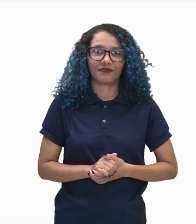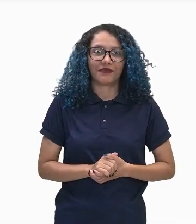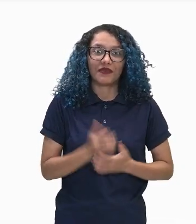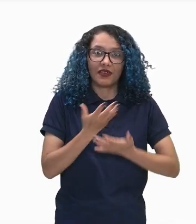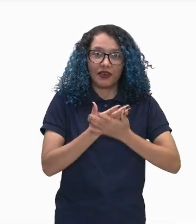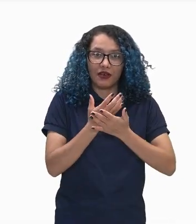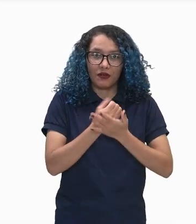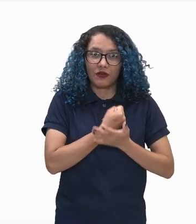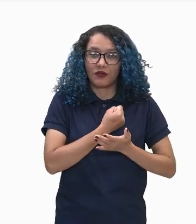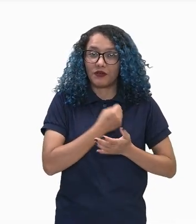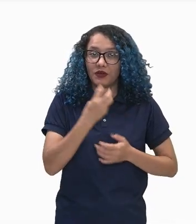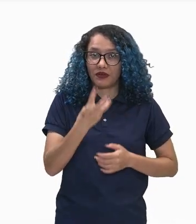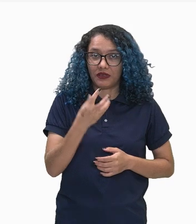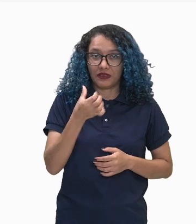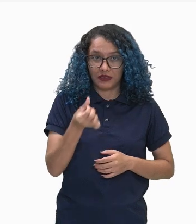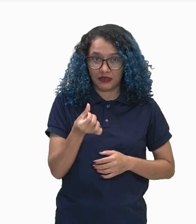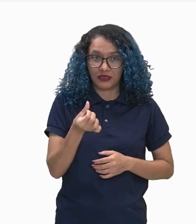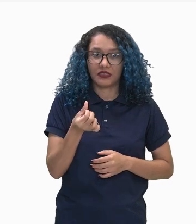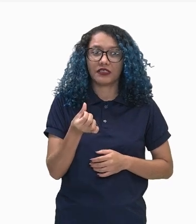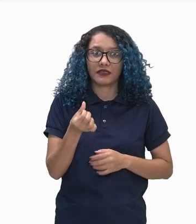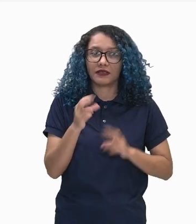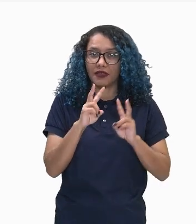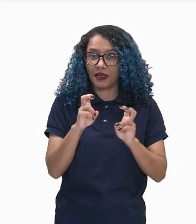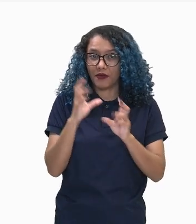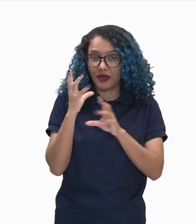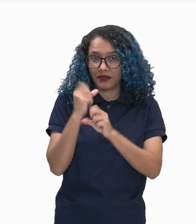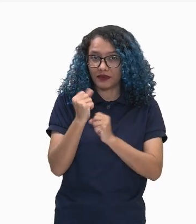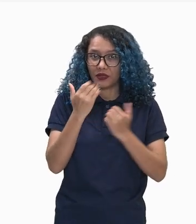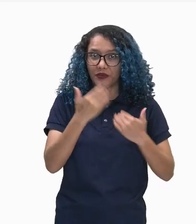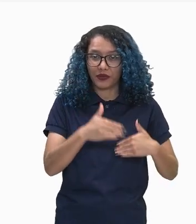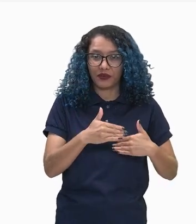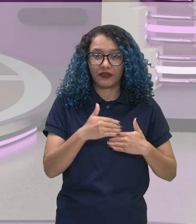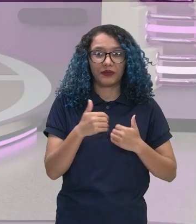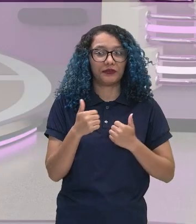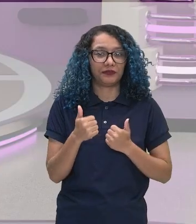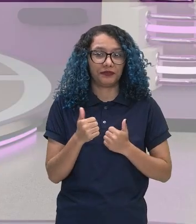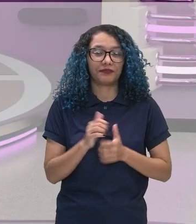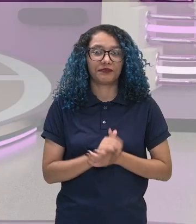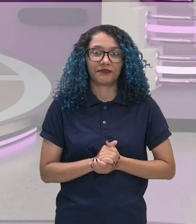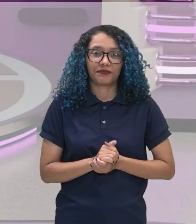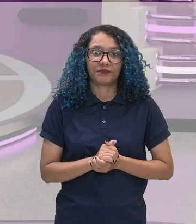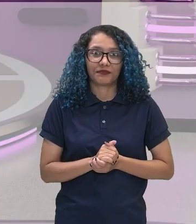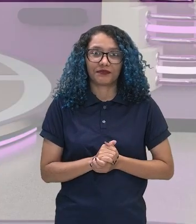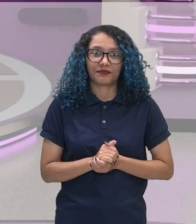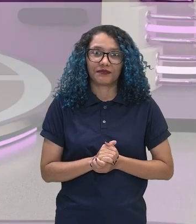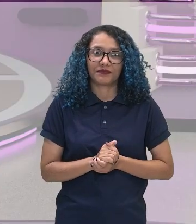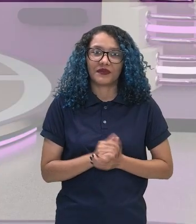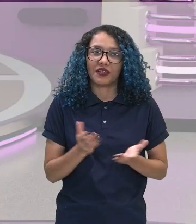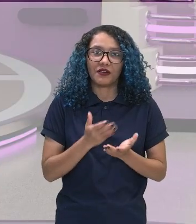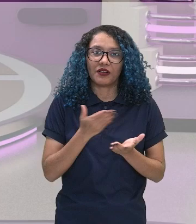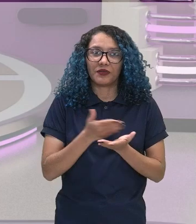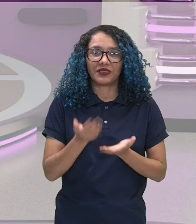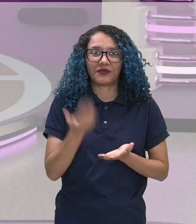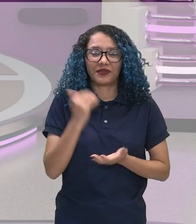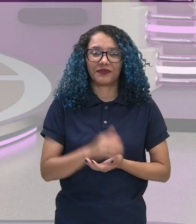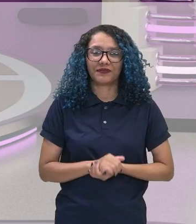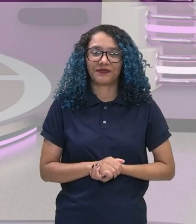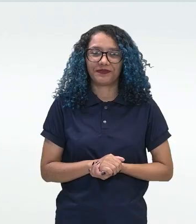de número 36, revisão e avaliação. Muito bem, meus queridos alunos, então vamos à